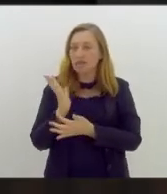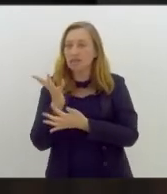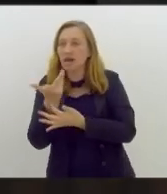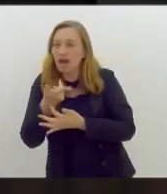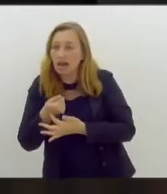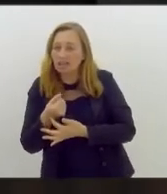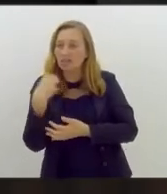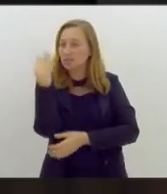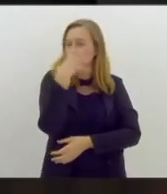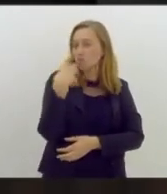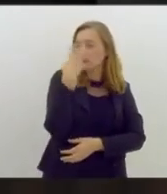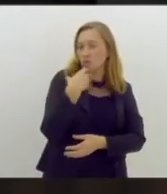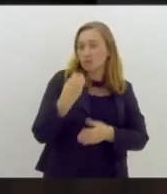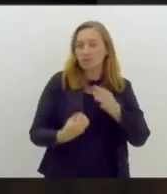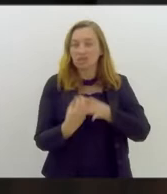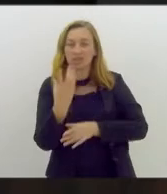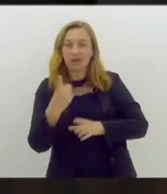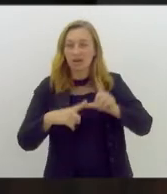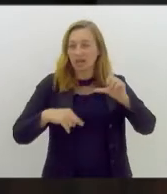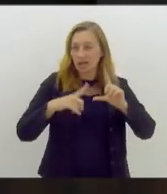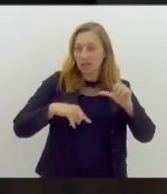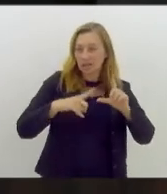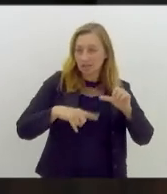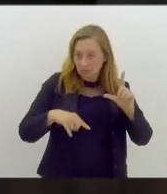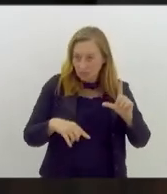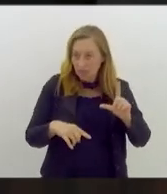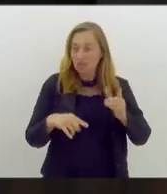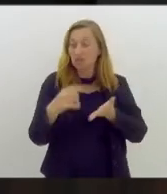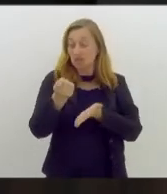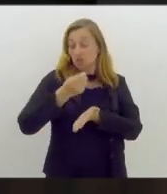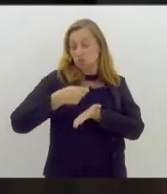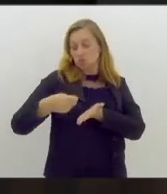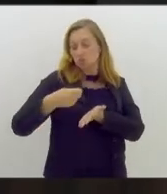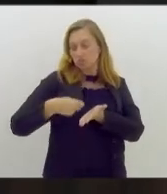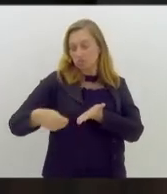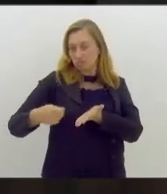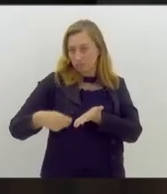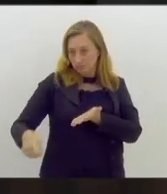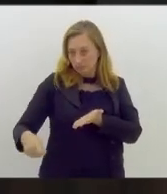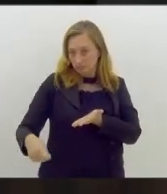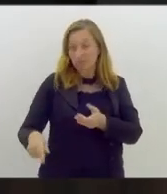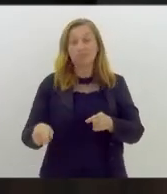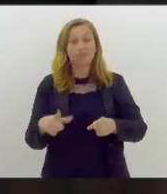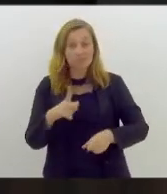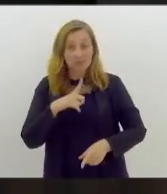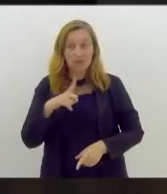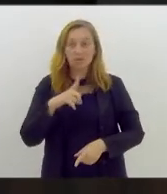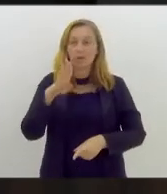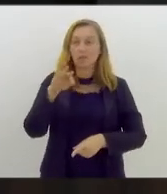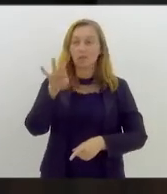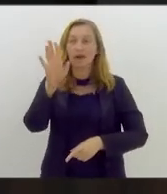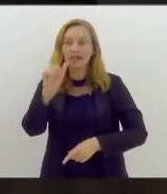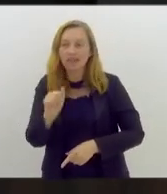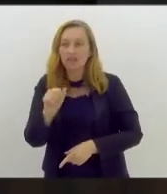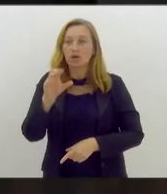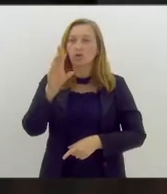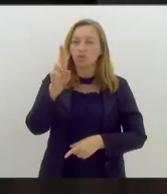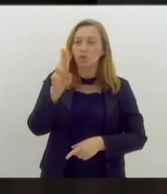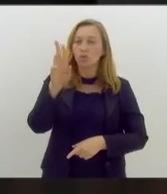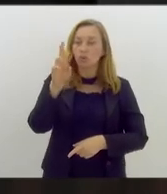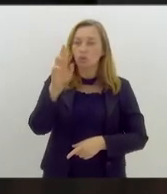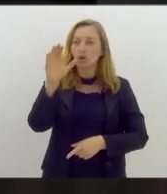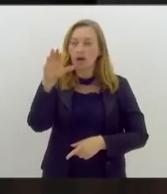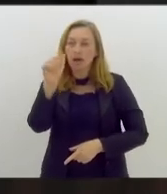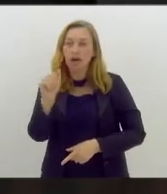como músico, compositor, roteirista e escritor. Inclusive tem uma banda, a Urca Bossa Nova